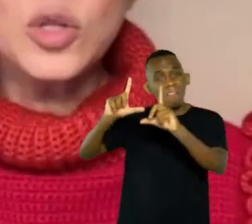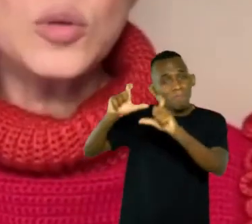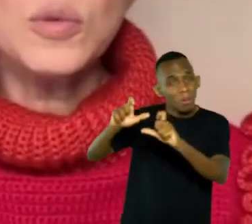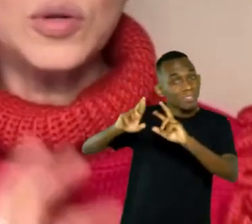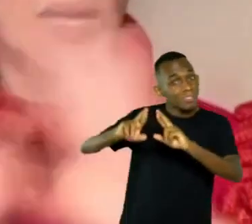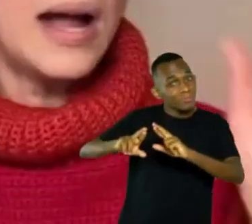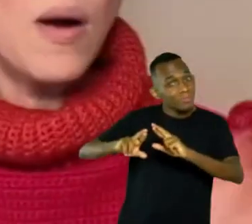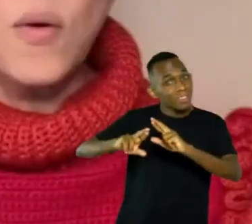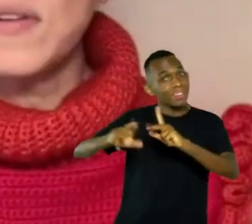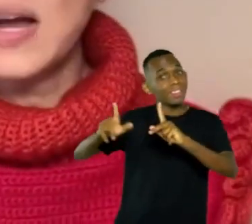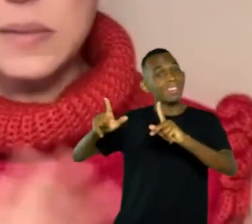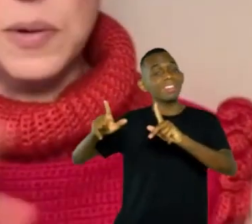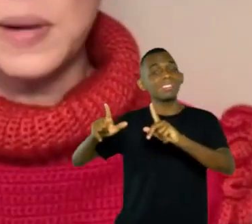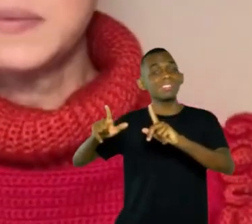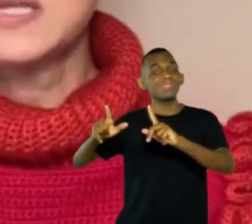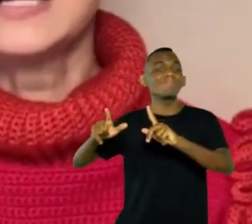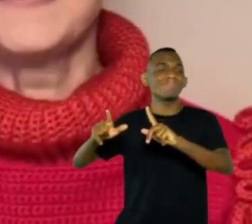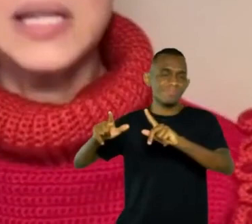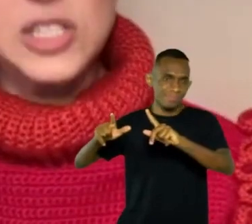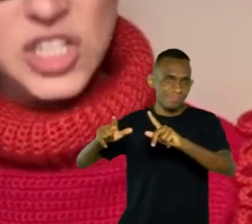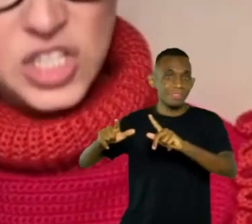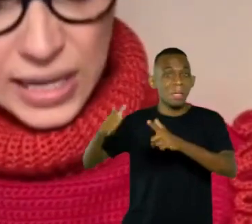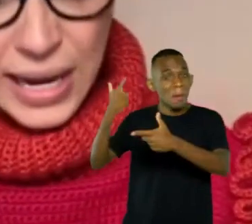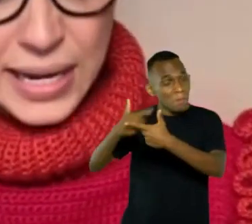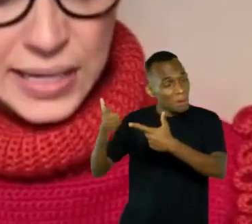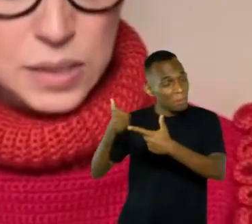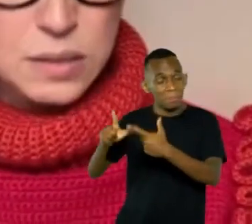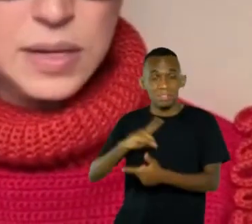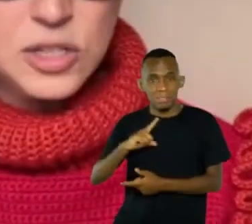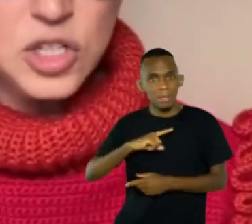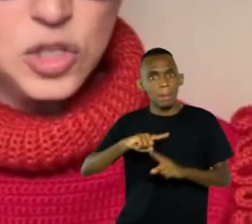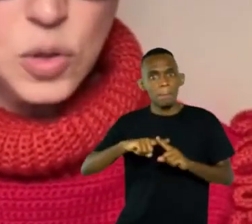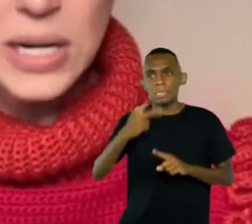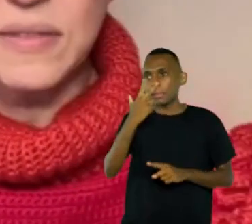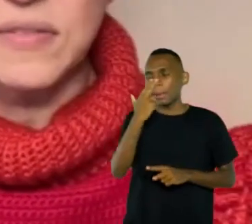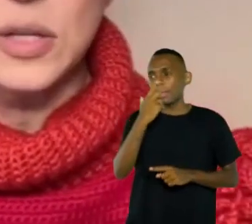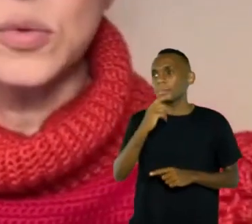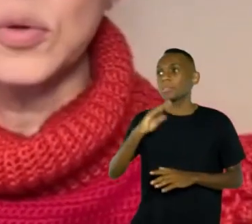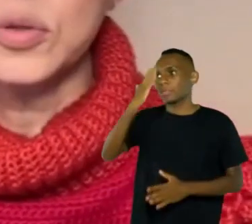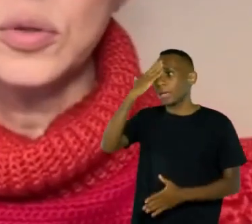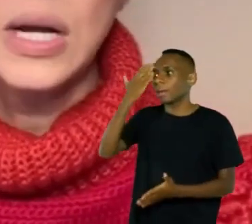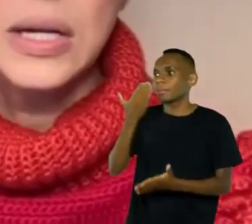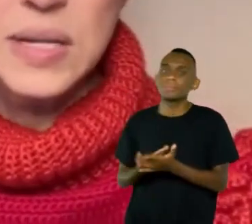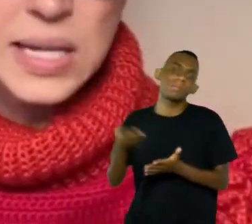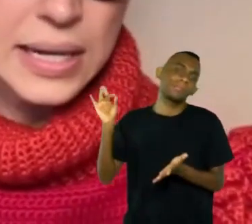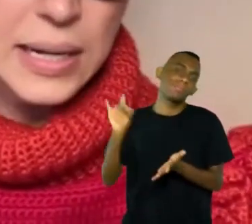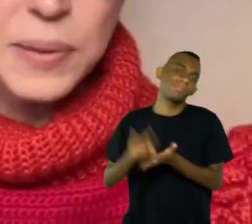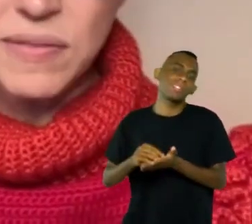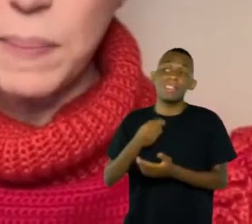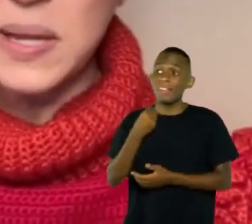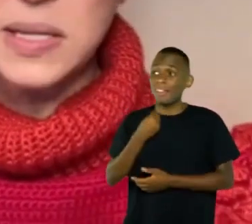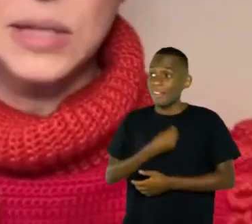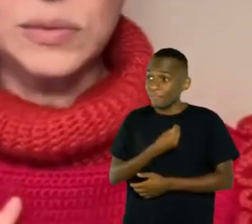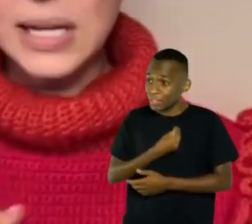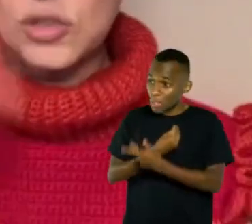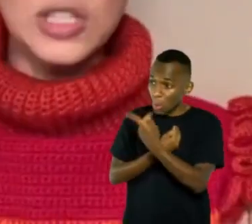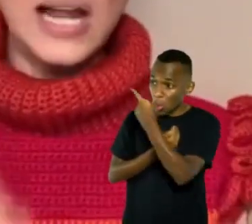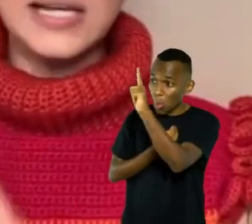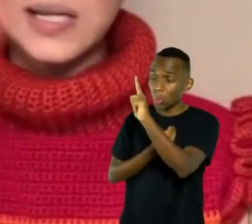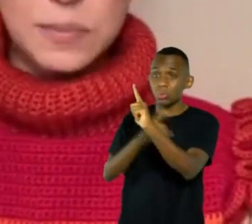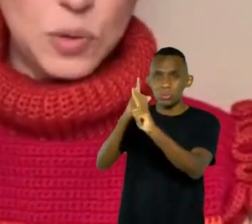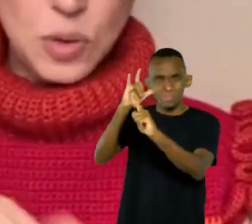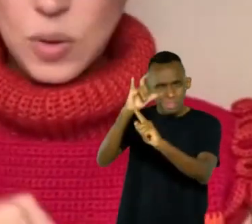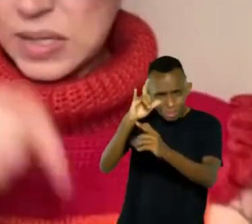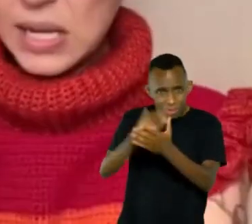enquadramento tem todo um mundo real com vários problemas, mas a gente cai nisso, né? A gente olha a vida do outro no Instagram, porque vai passando um tanto